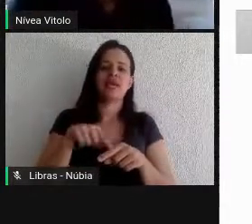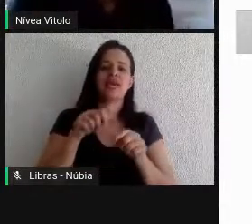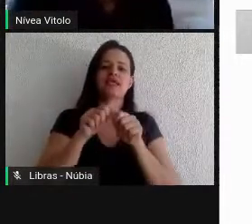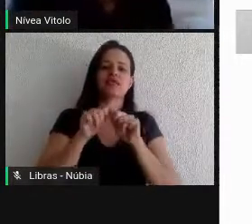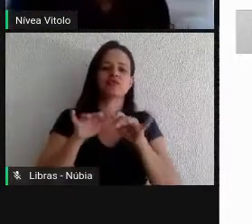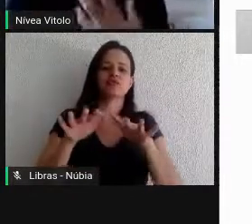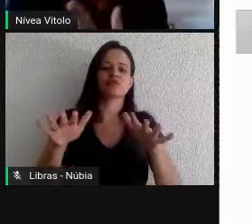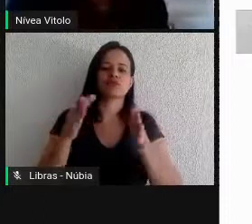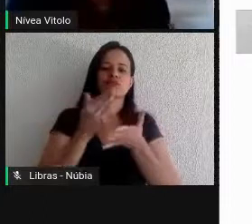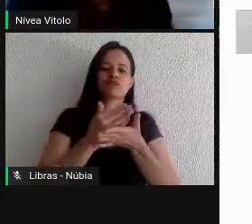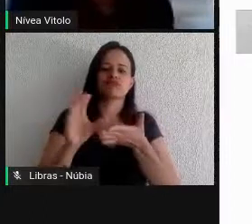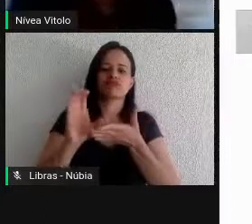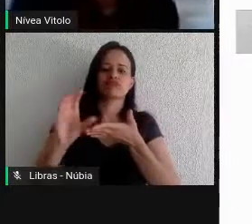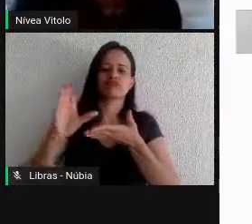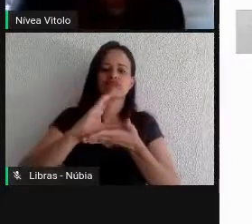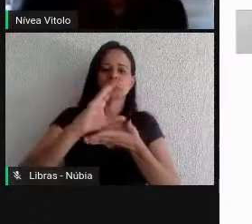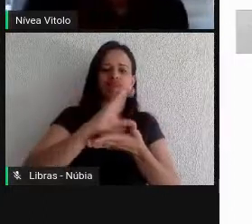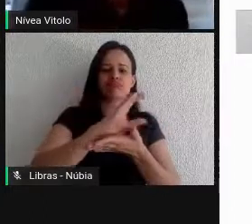benefícios abstratos.